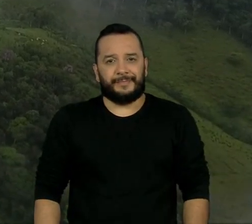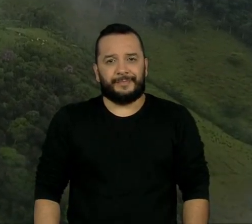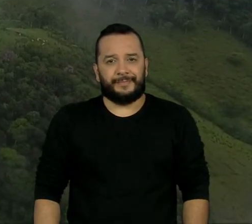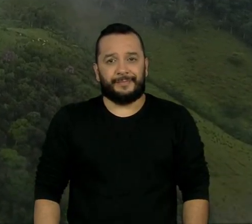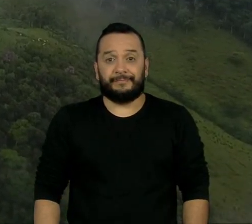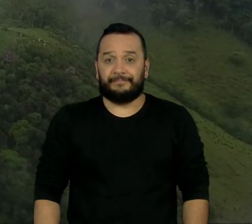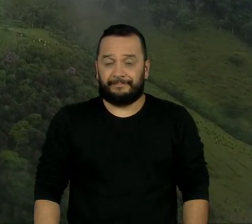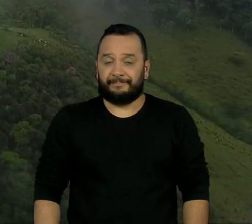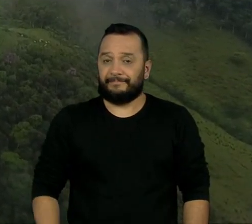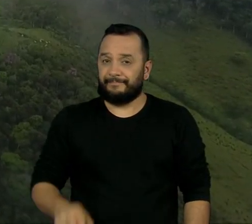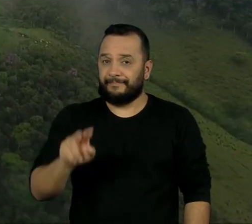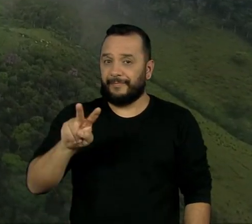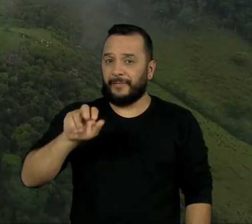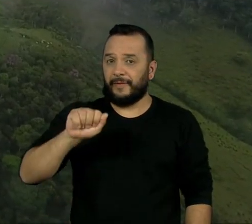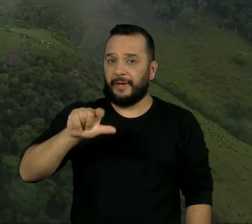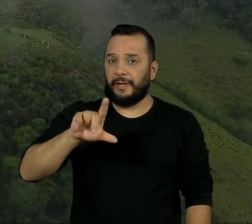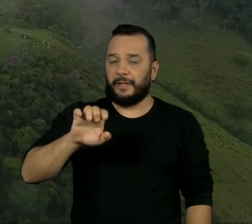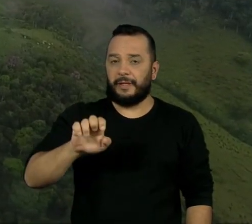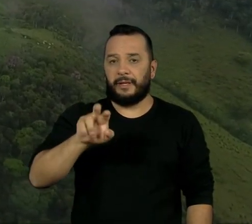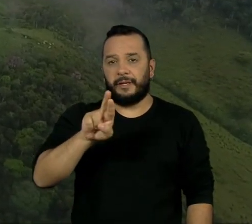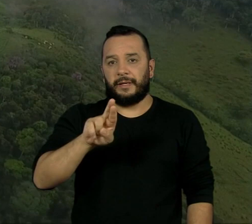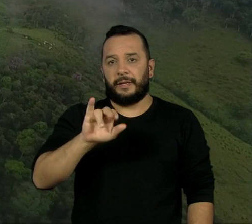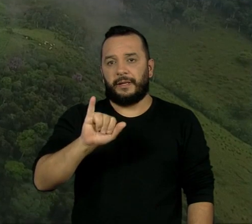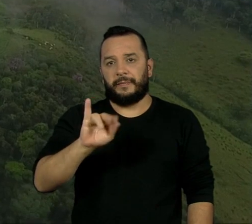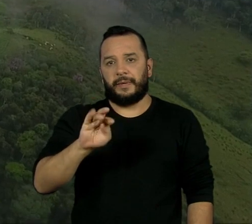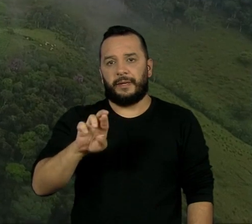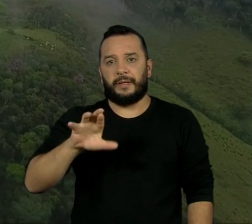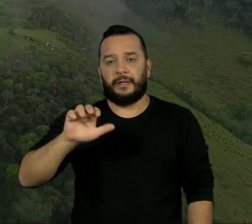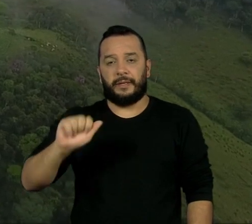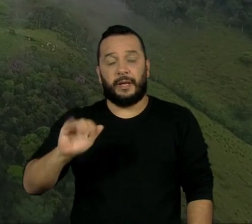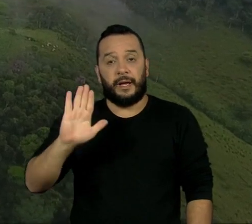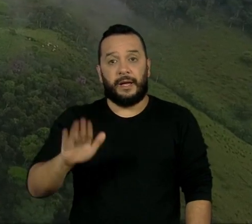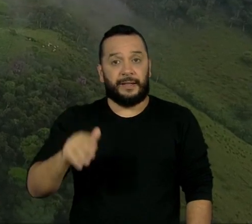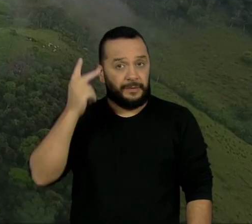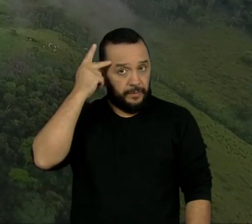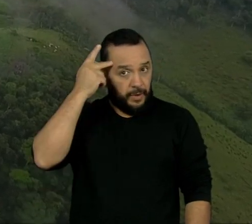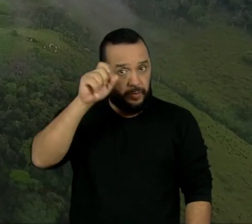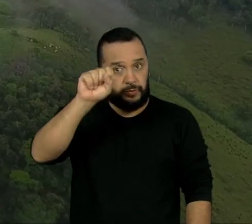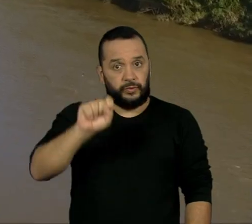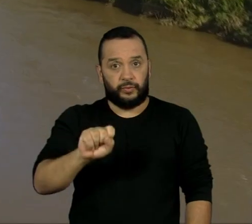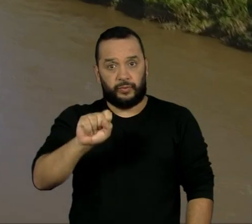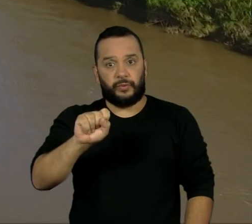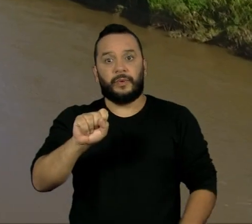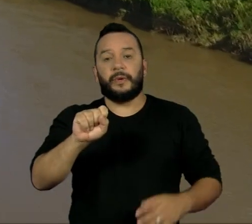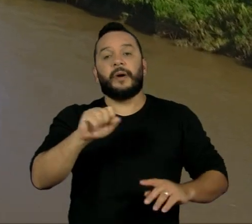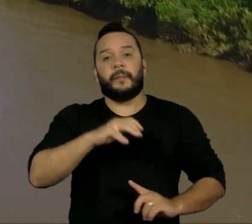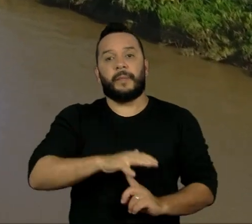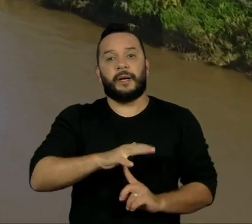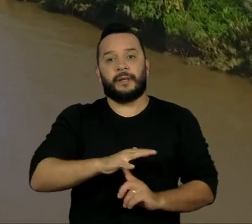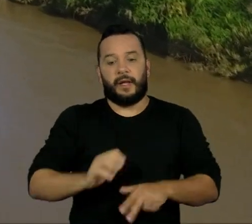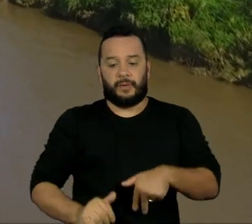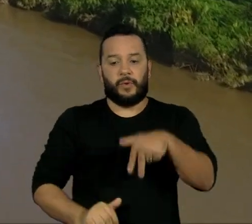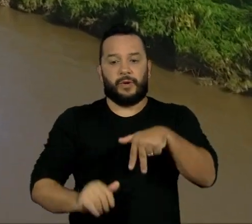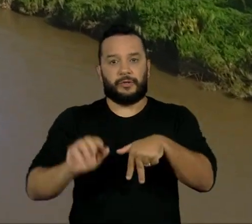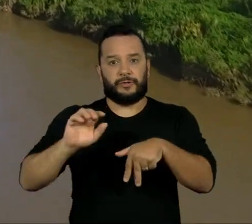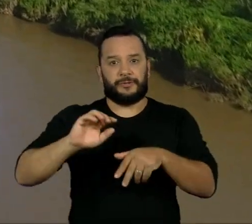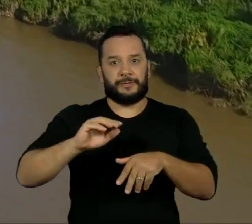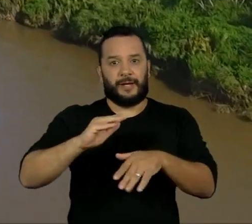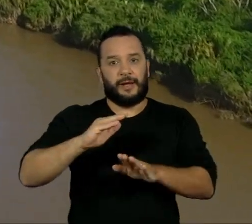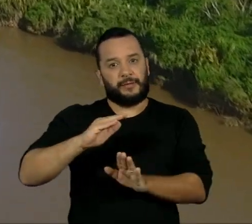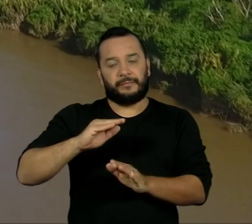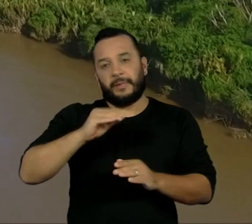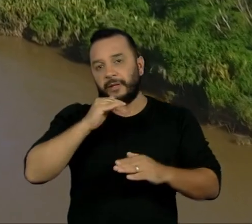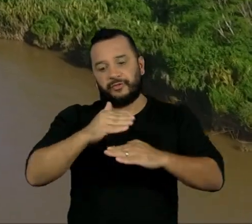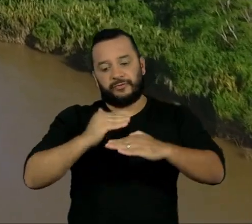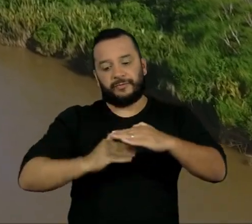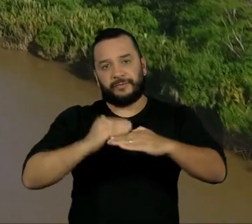O Vale do Ribeira se estende pelo sul do estado de São Paulo e norte do Paraná. É a área da bacia hidrográfica